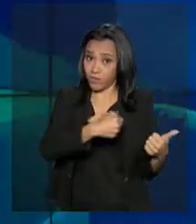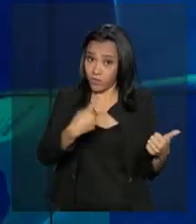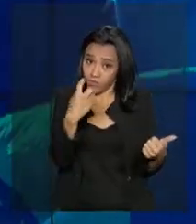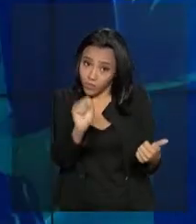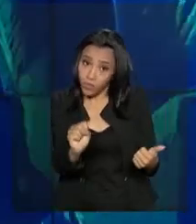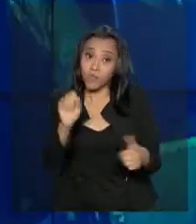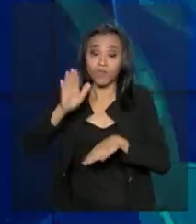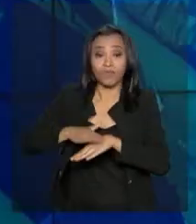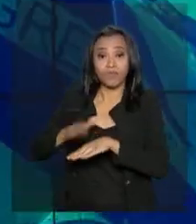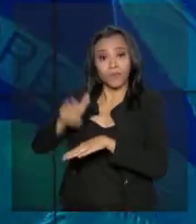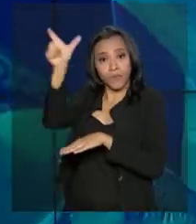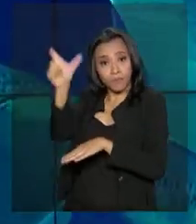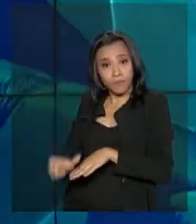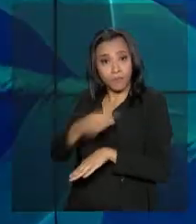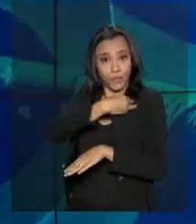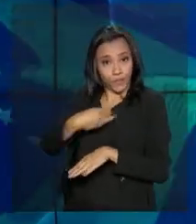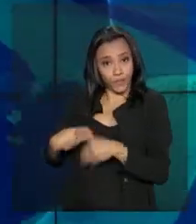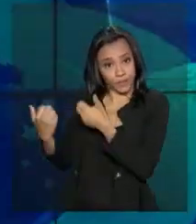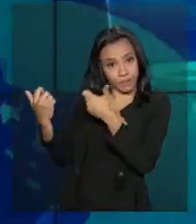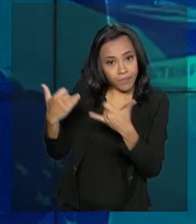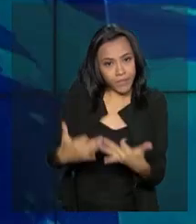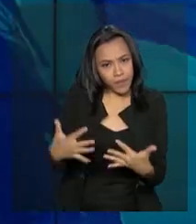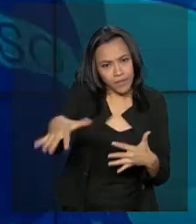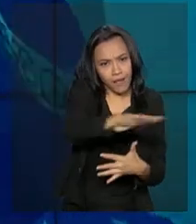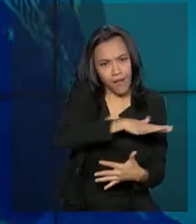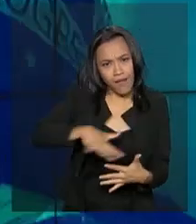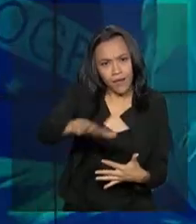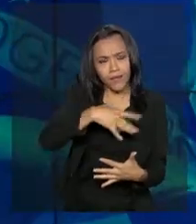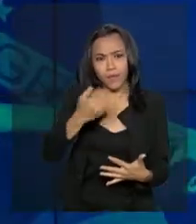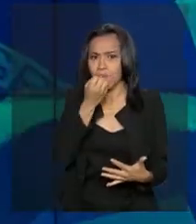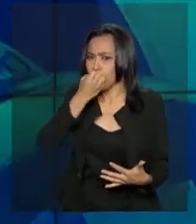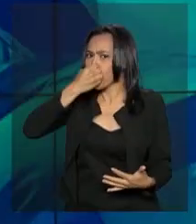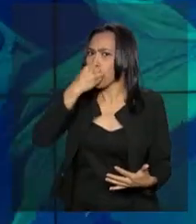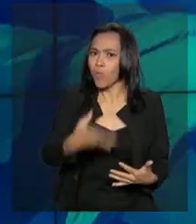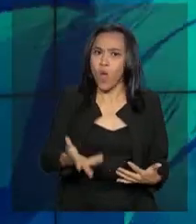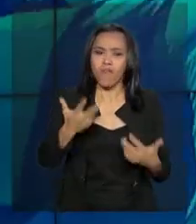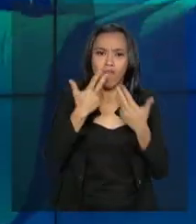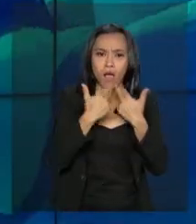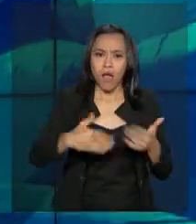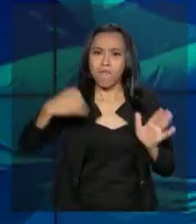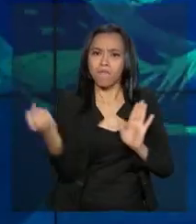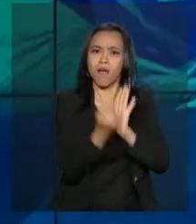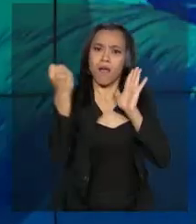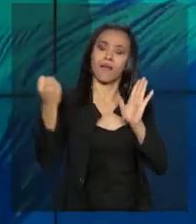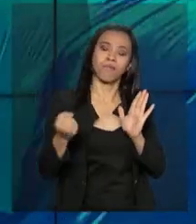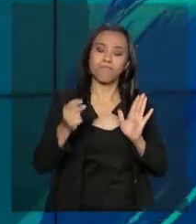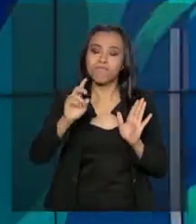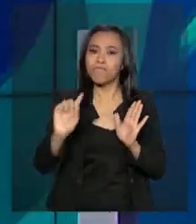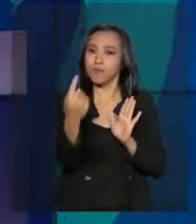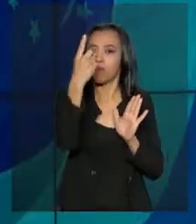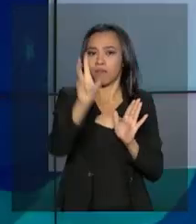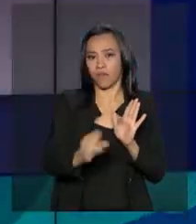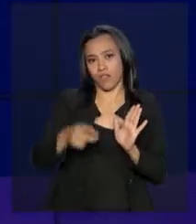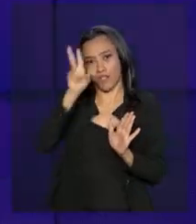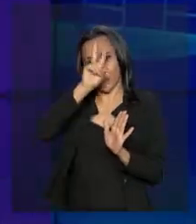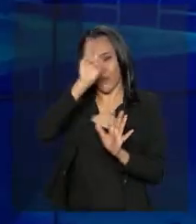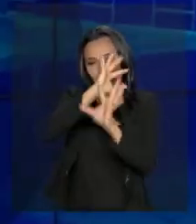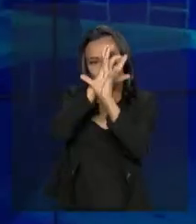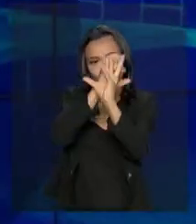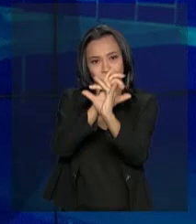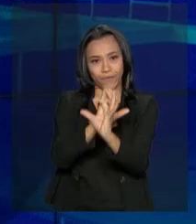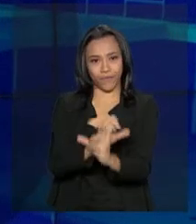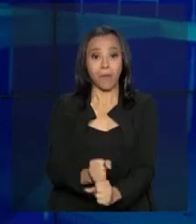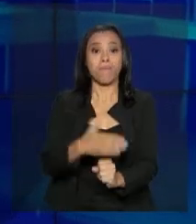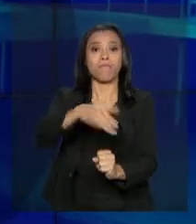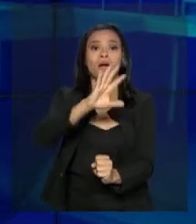ministro blairo maggi o agronegócio terá uma nova marca na exportação pela primeira vez na história o setor fechará o ano com mais de